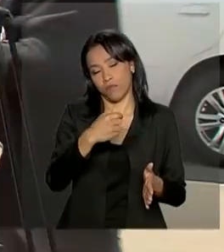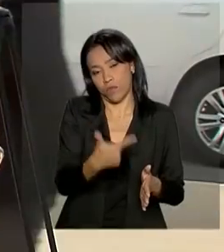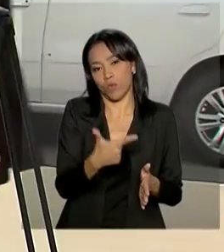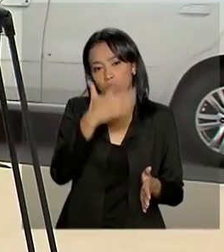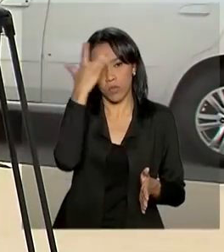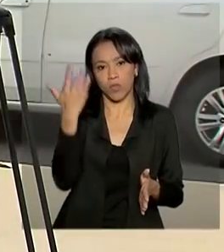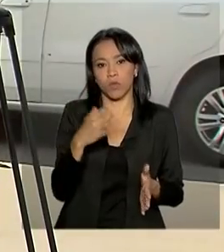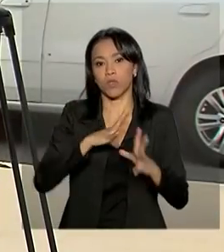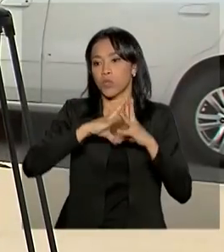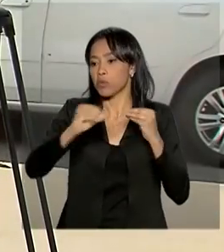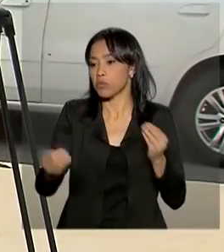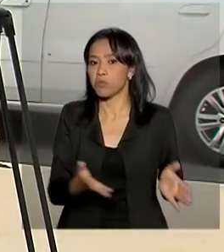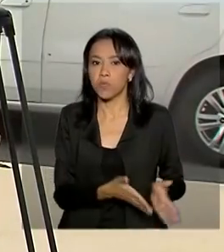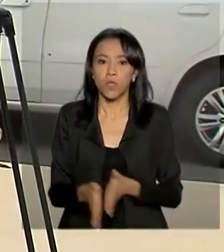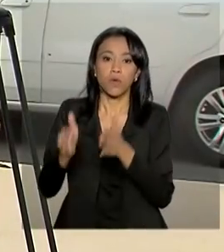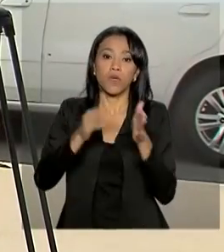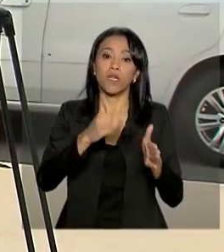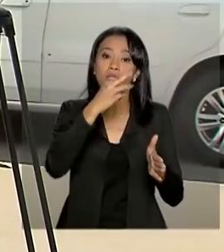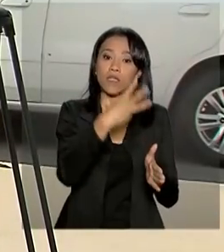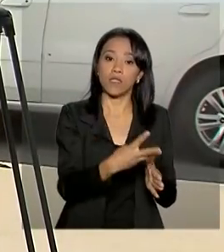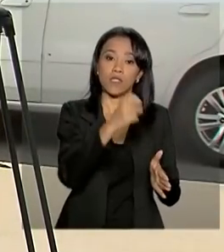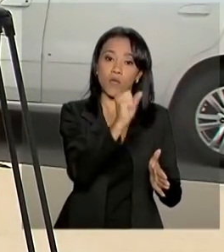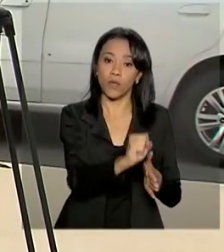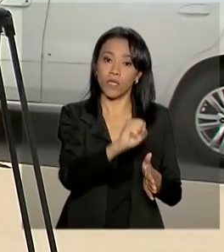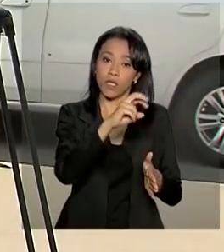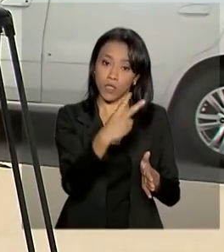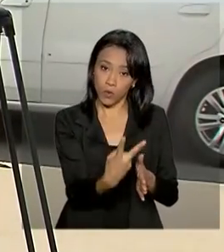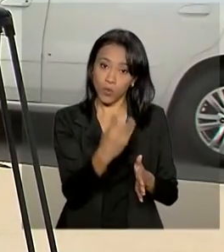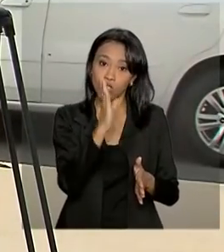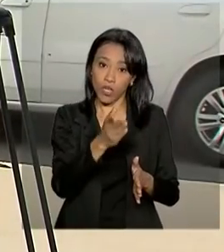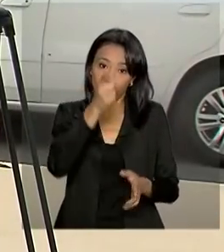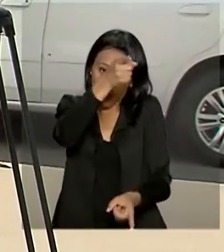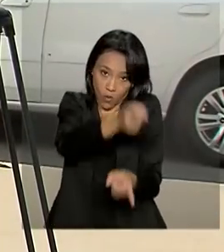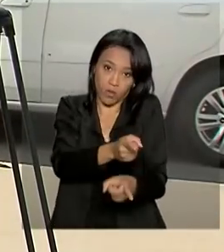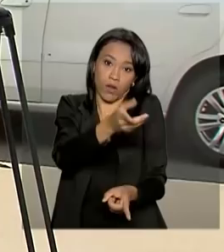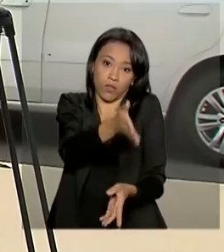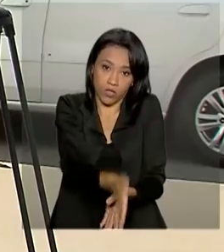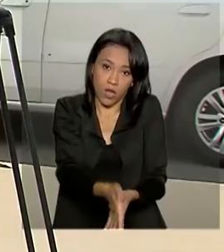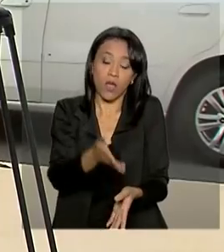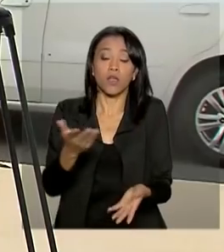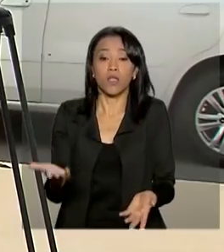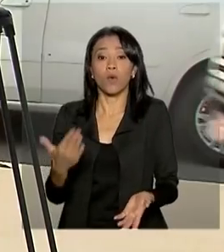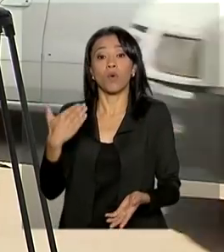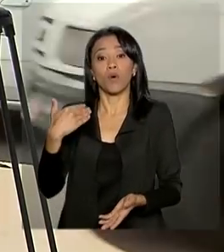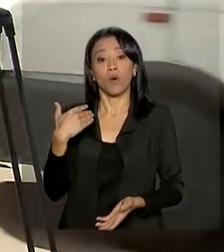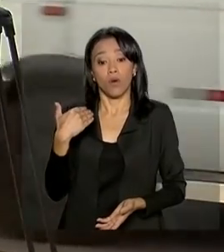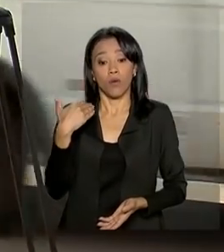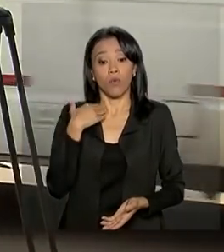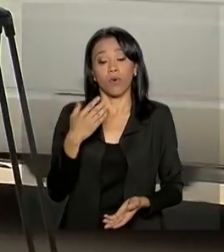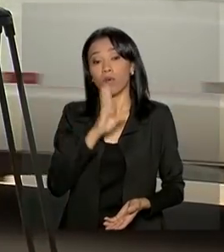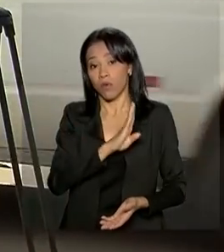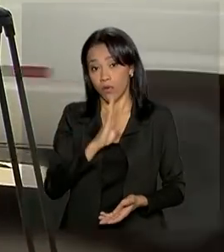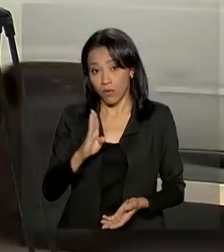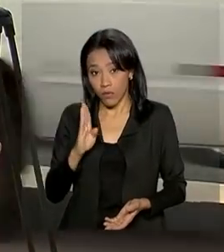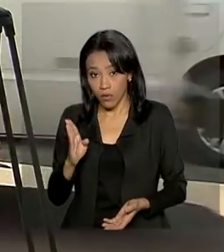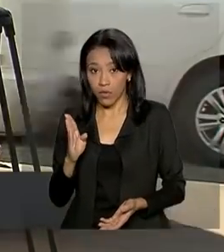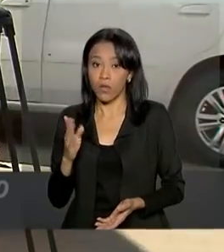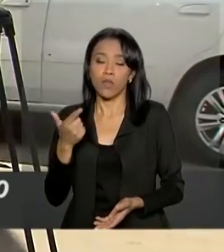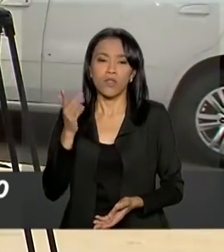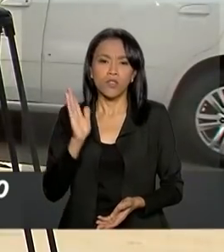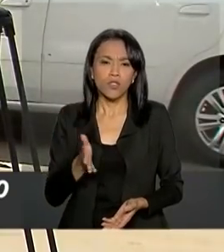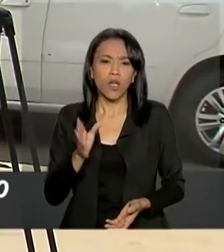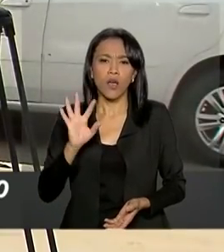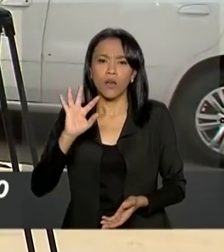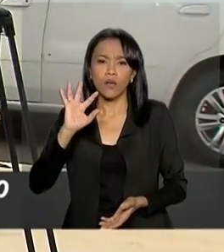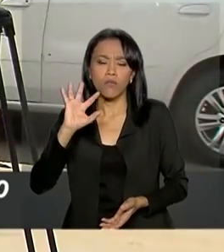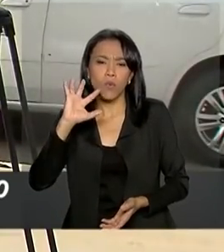e 382 pessoas foram localizadas. O Banco do Brasil definiu medidas extraordinárias para